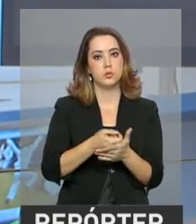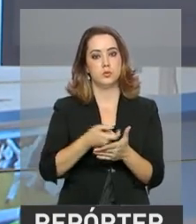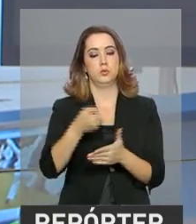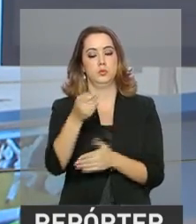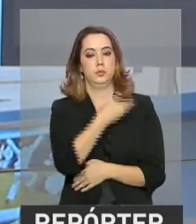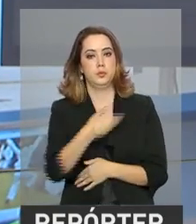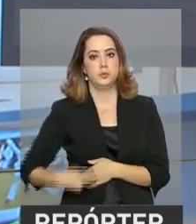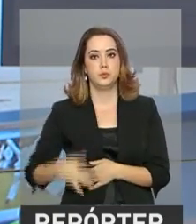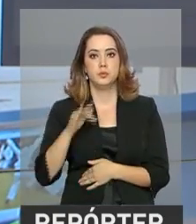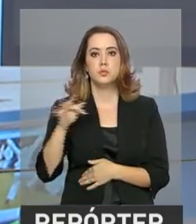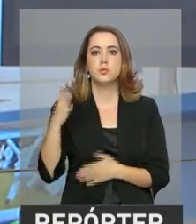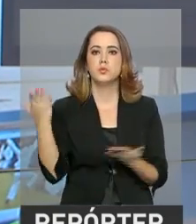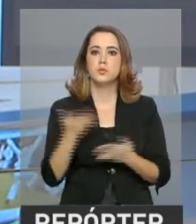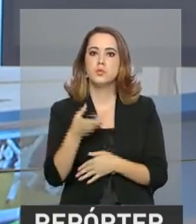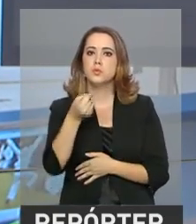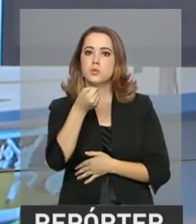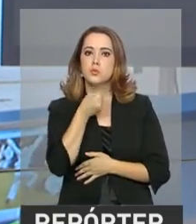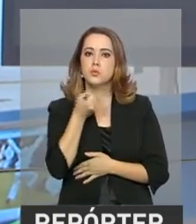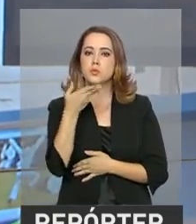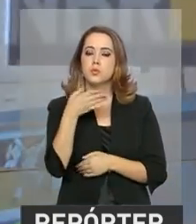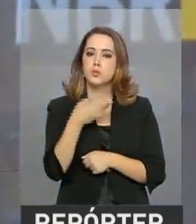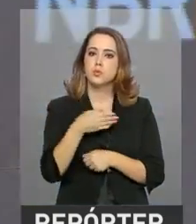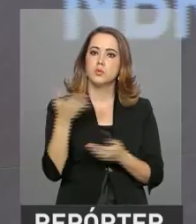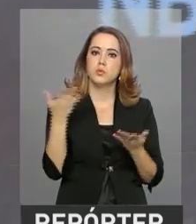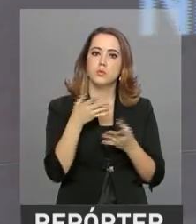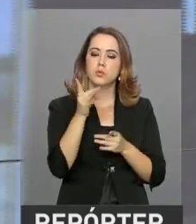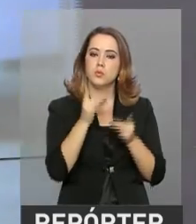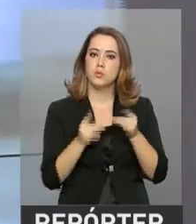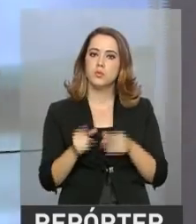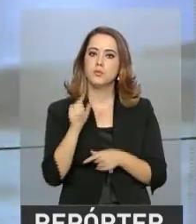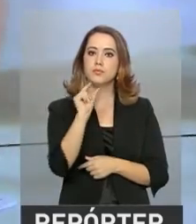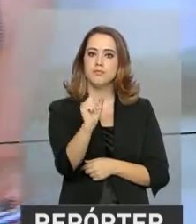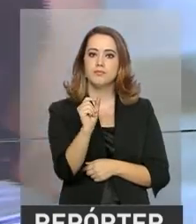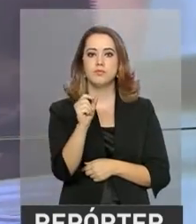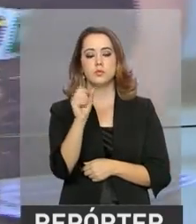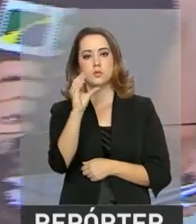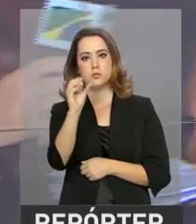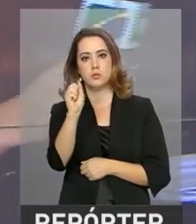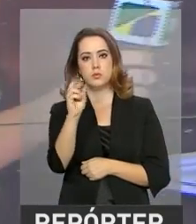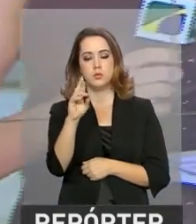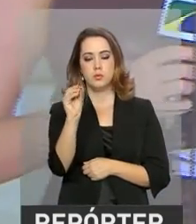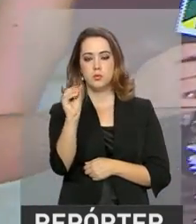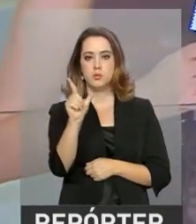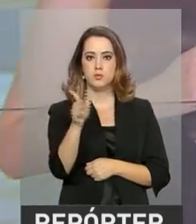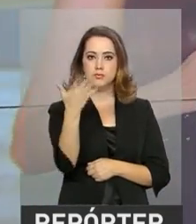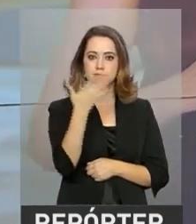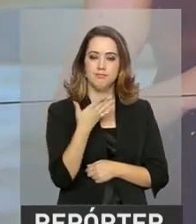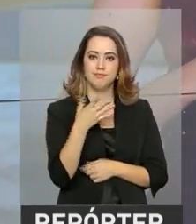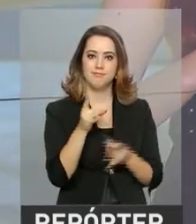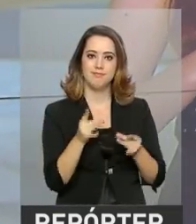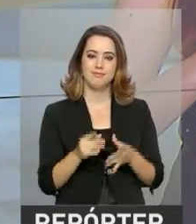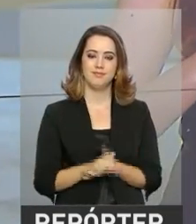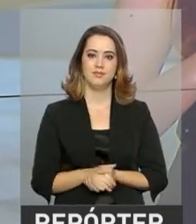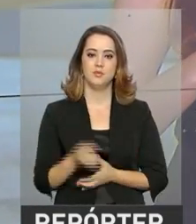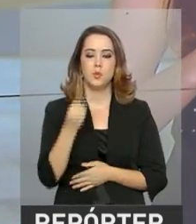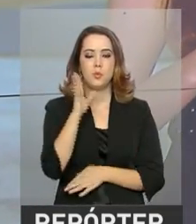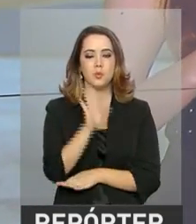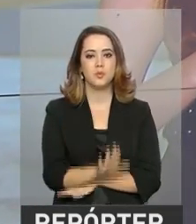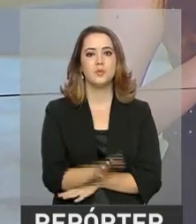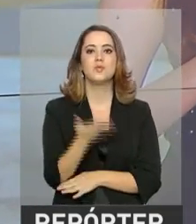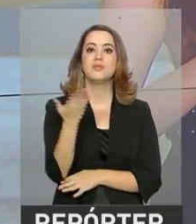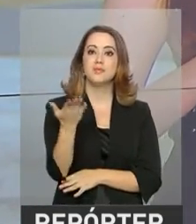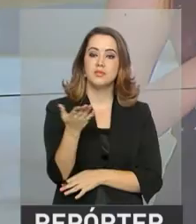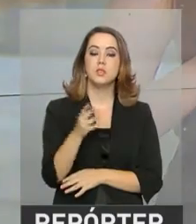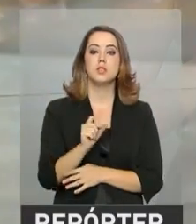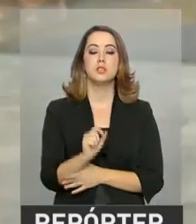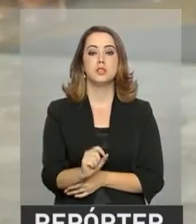Meirelles conversou com a imprensa sobre o assunto. A repórter Carolina Becker, ao vivo, tem os detalhes. Boa tarde, Carolina. Olá, boa tarde novamente,